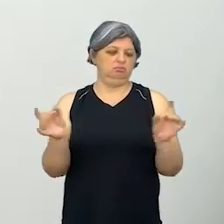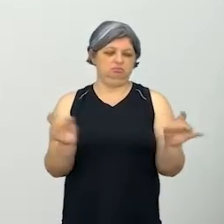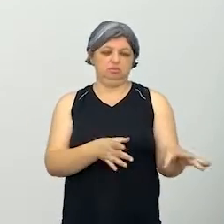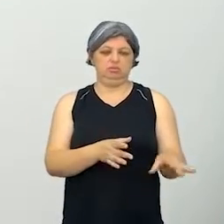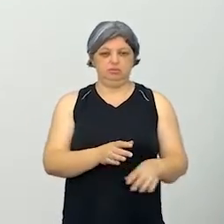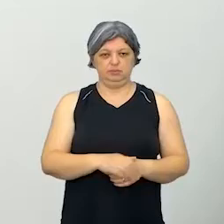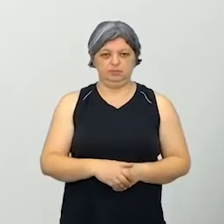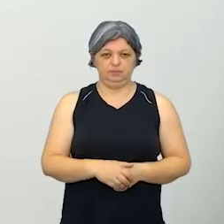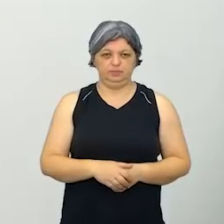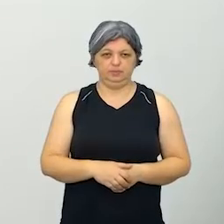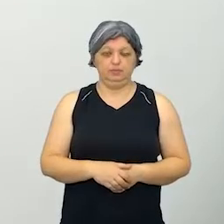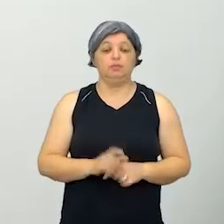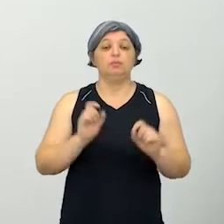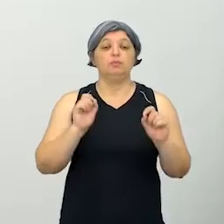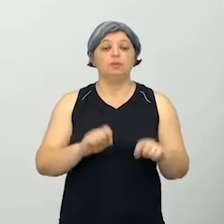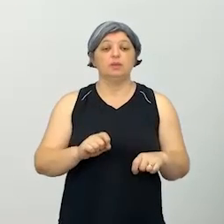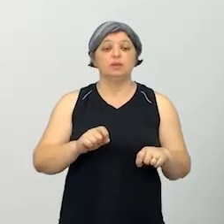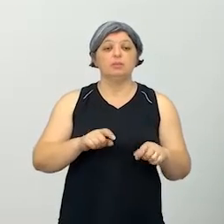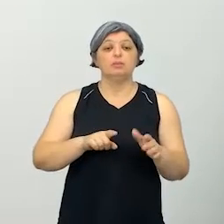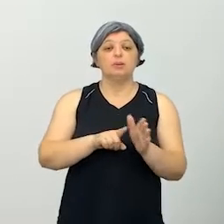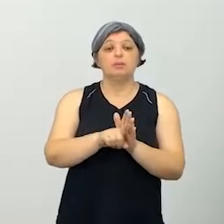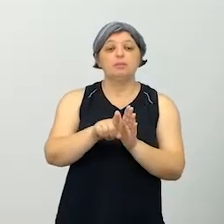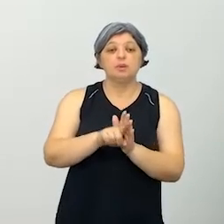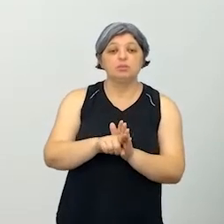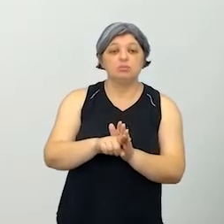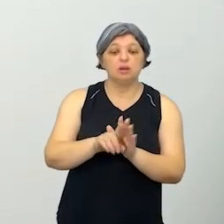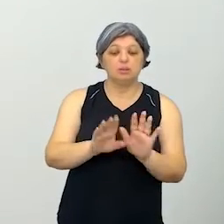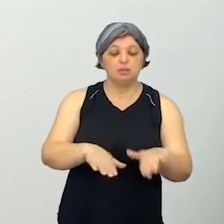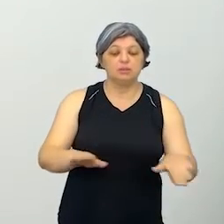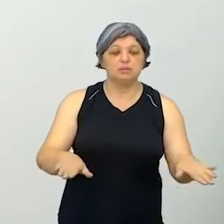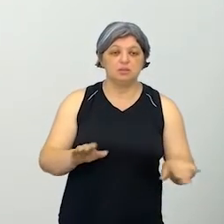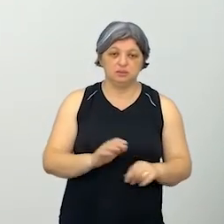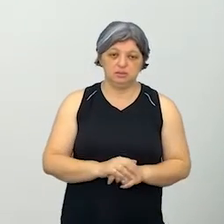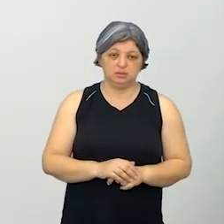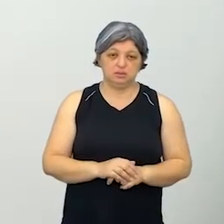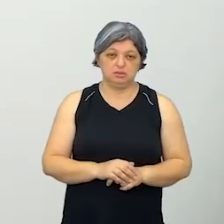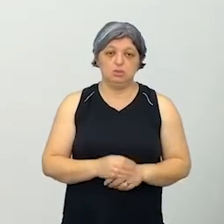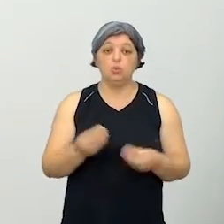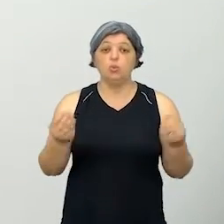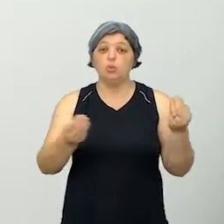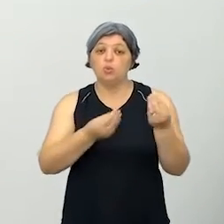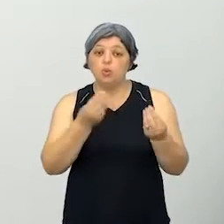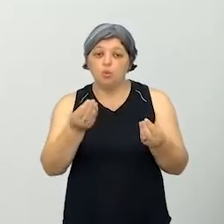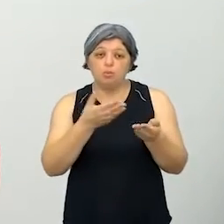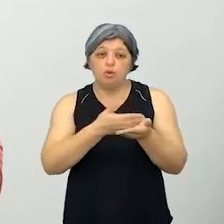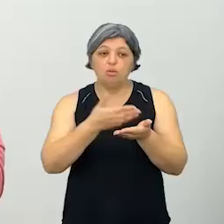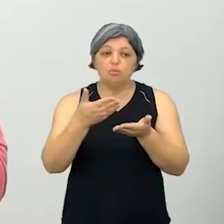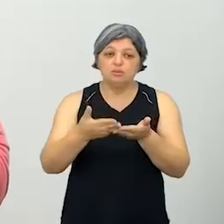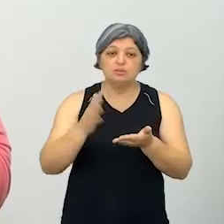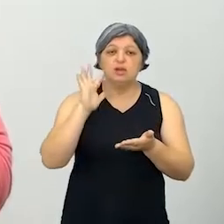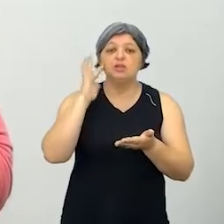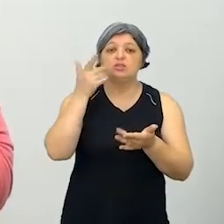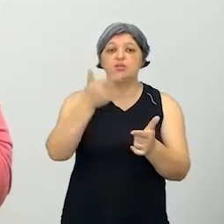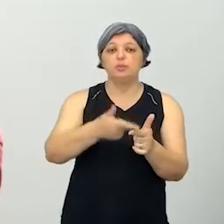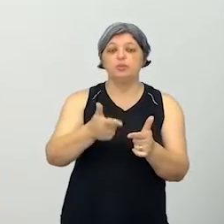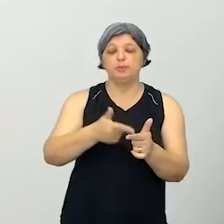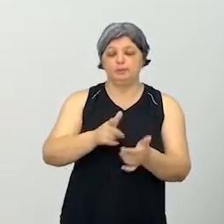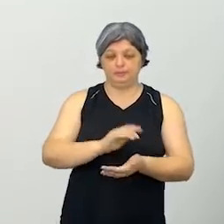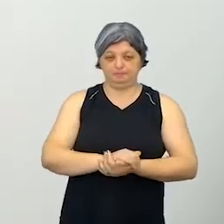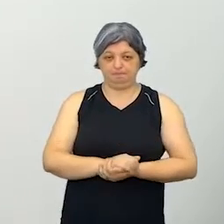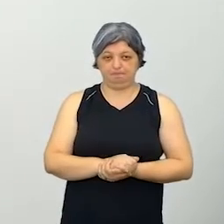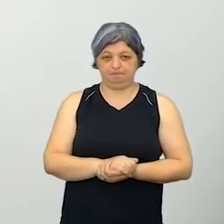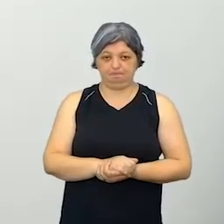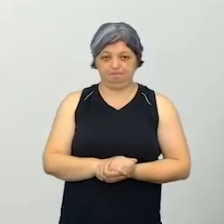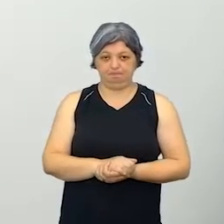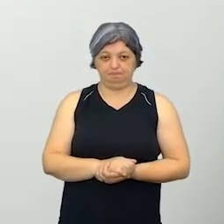podemos perguntar para as nossas crianças em relação a como começar a resolver esse problema? Será